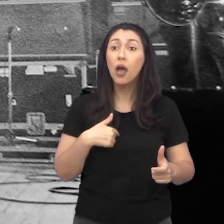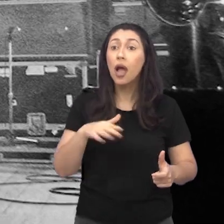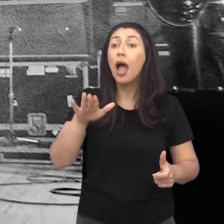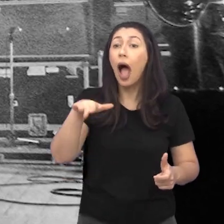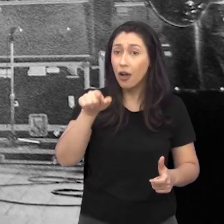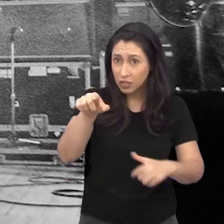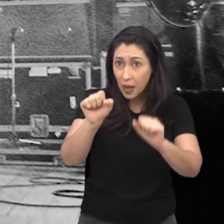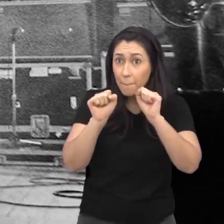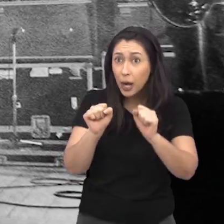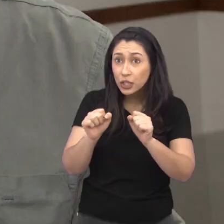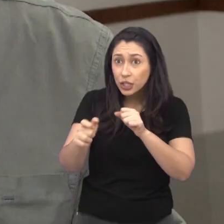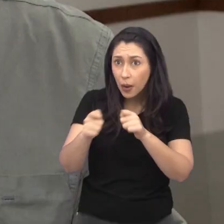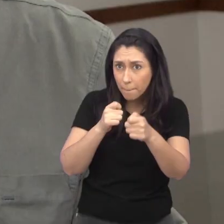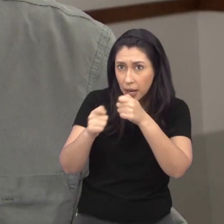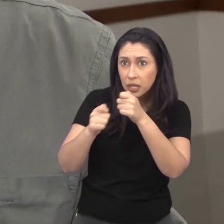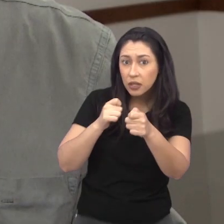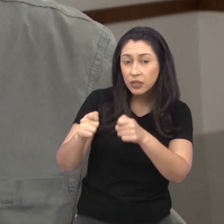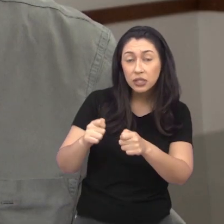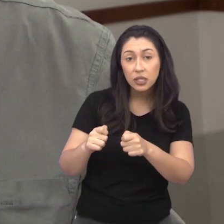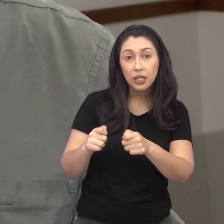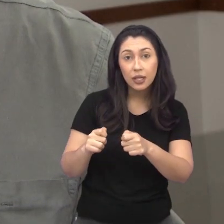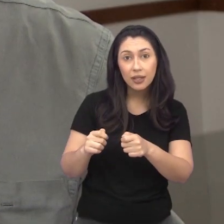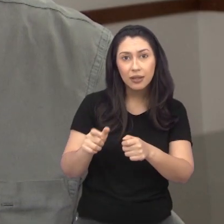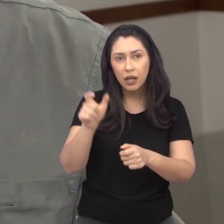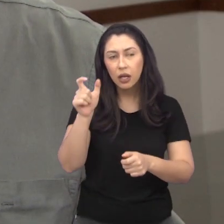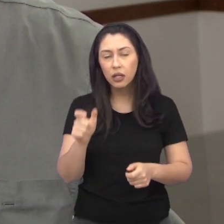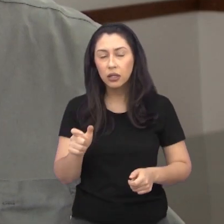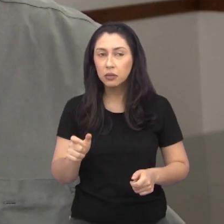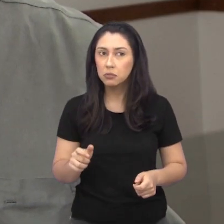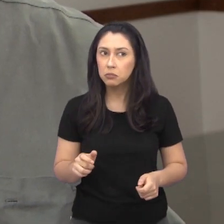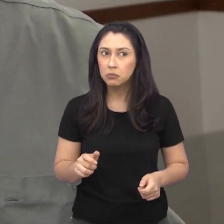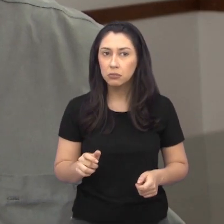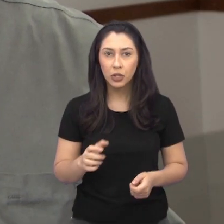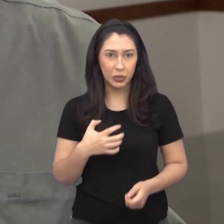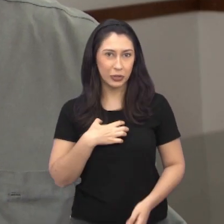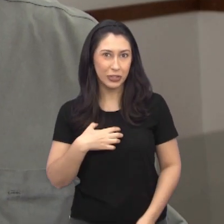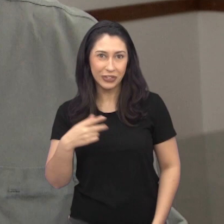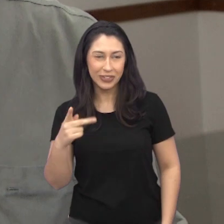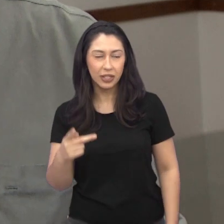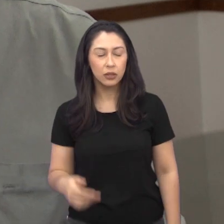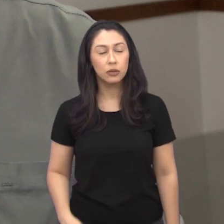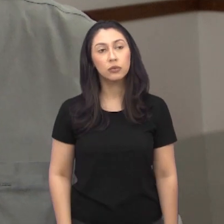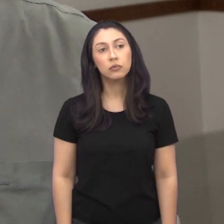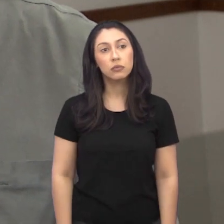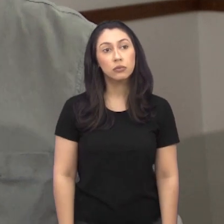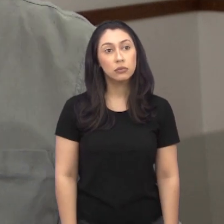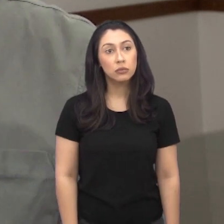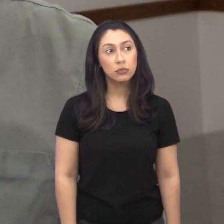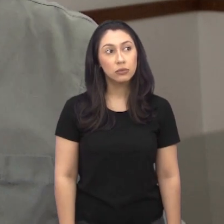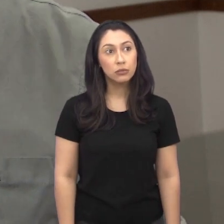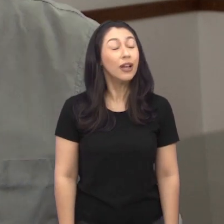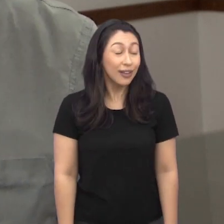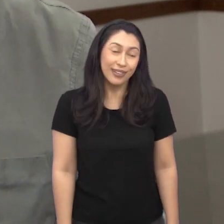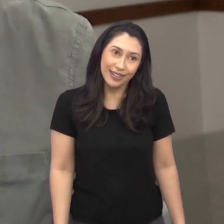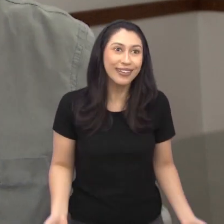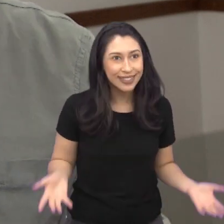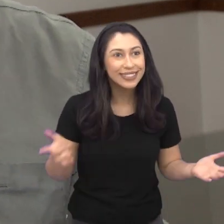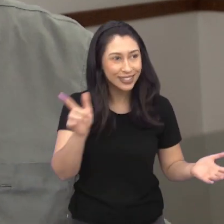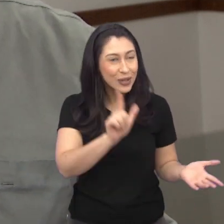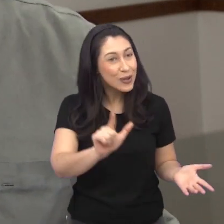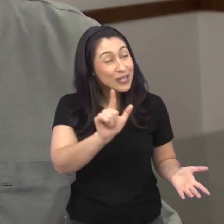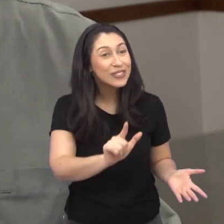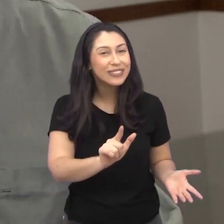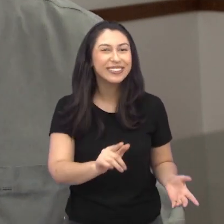dar uma entrevista pra gente? Aí ele ficou daquele jeito dele, meio parado assim. É claro.